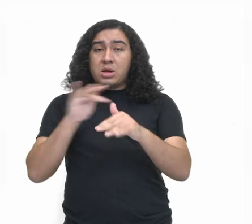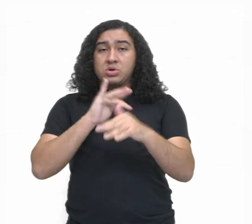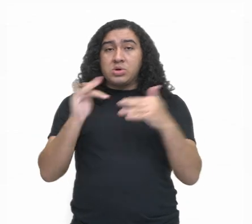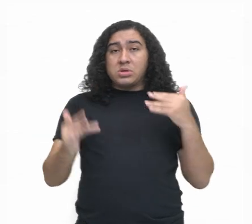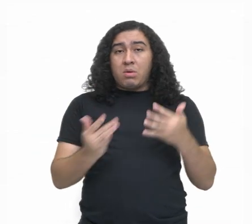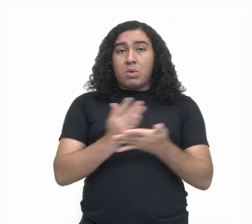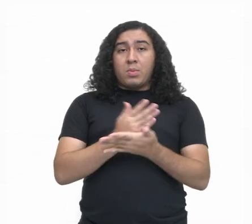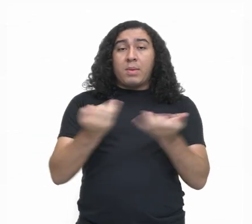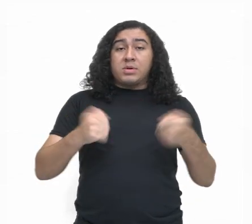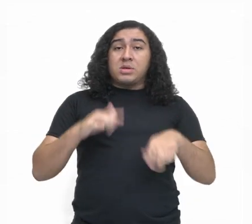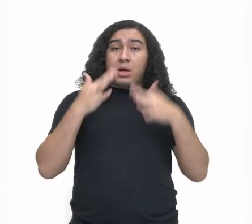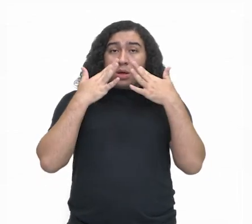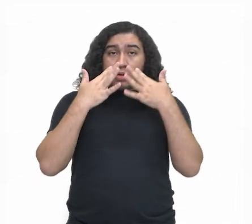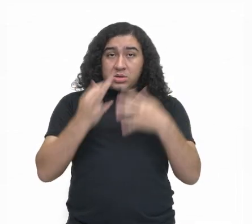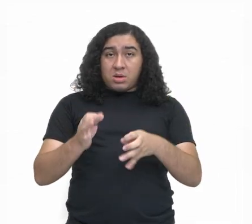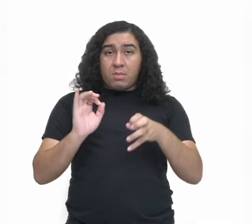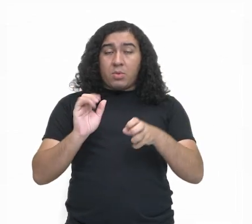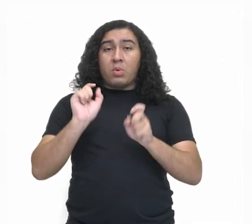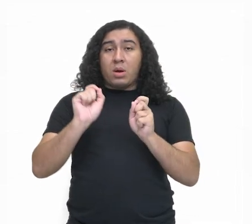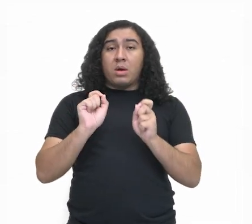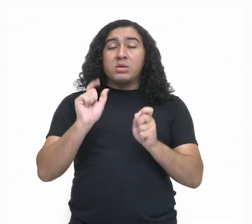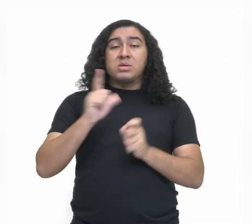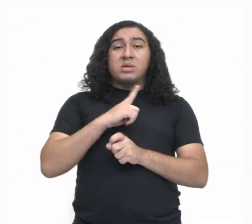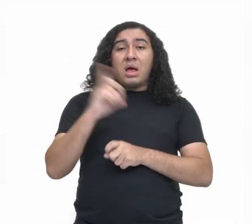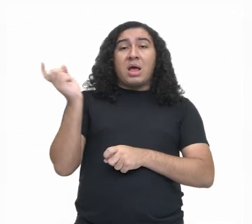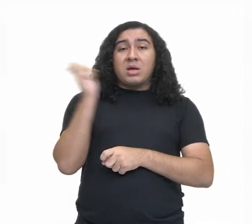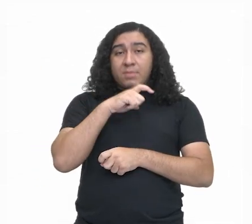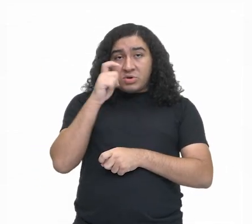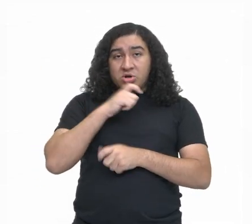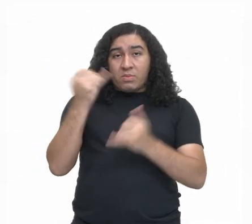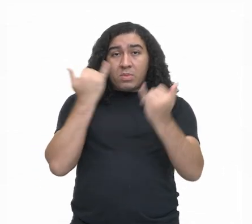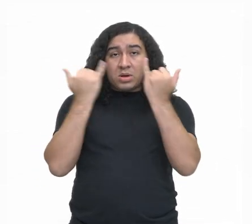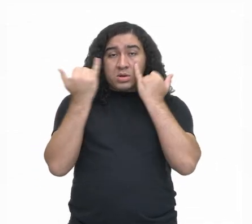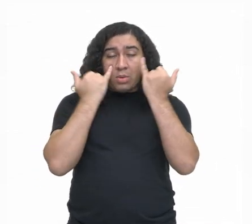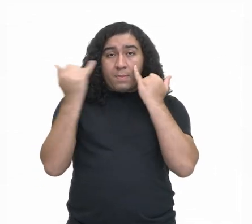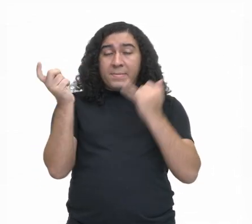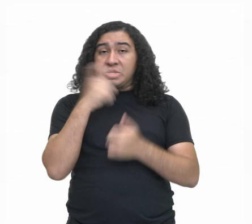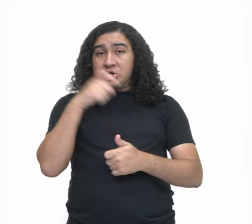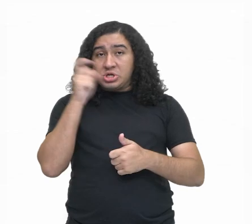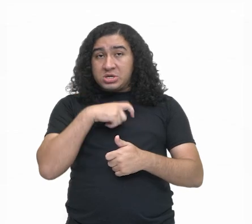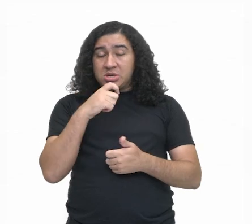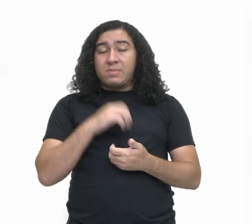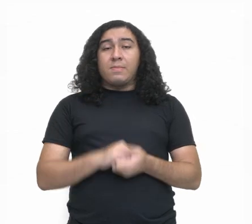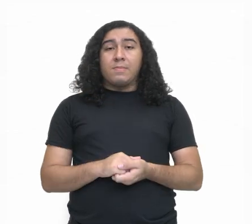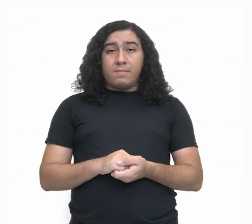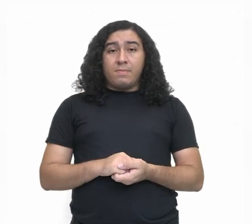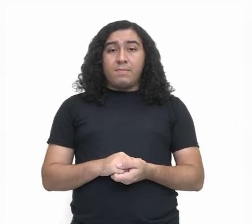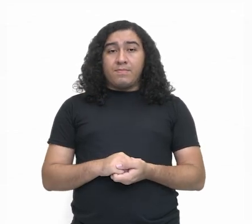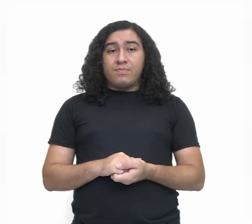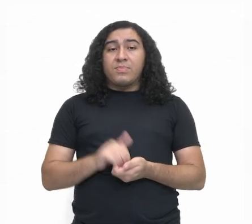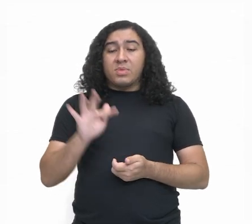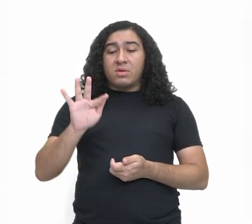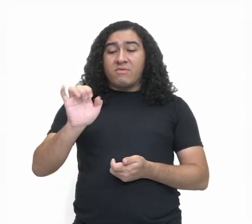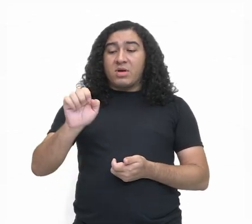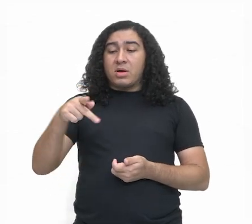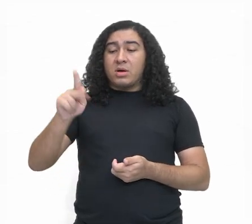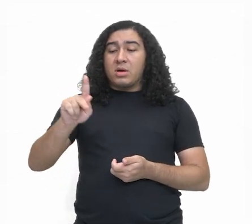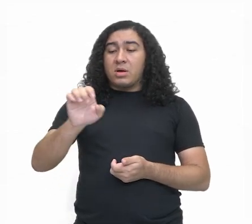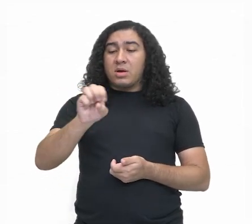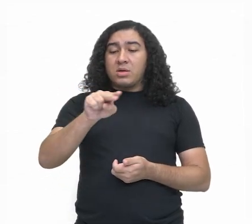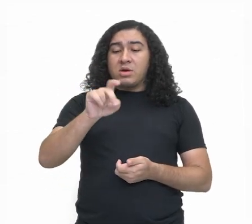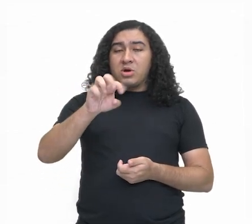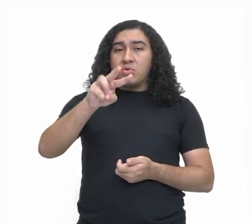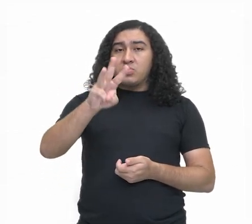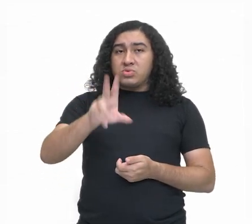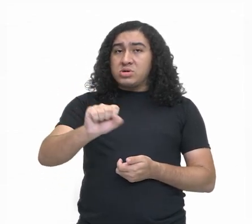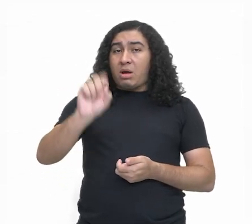acompanha, você tem que estar muito atento para o que nós chamamos de fake news, que nada mais é do que mentira, tá, pessoal? Isso aí é porque é uma palavra bonita, americana, né? Mas, na